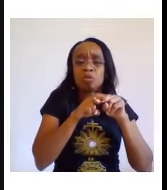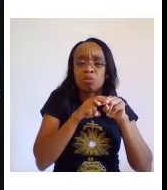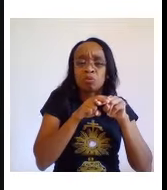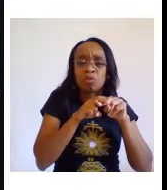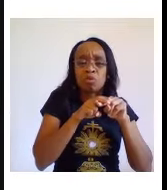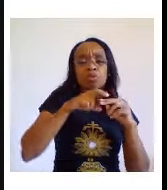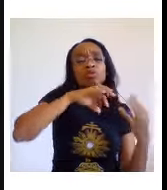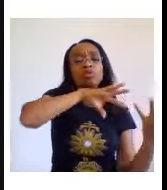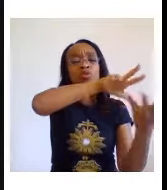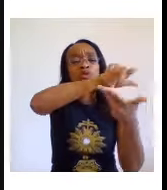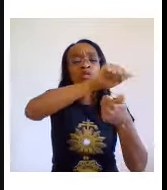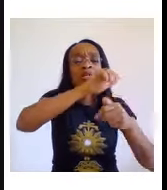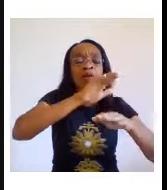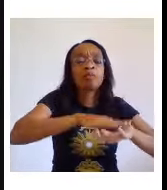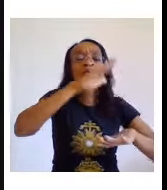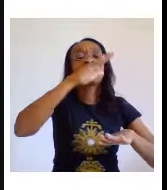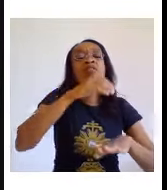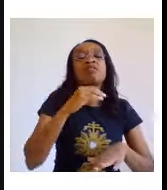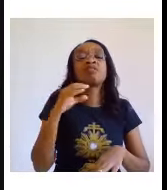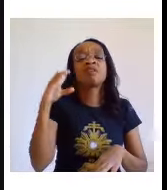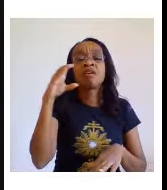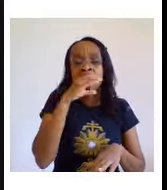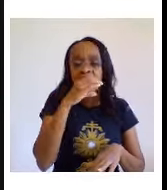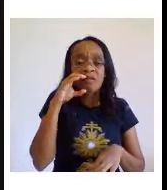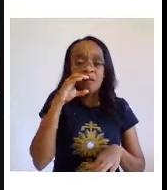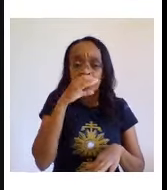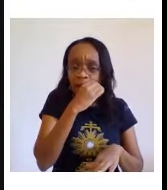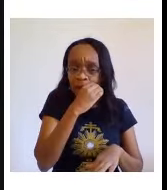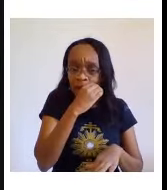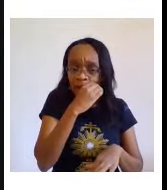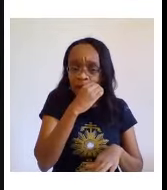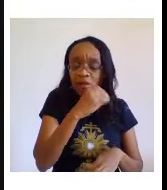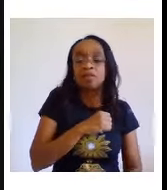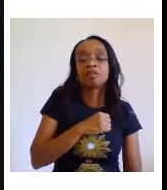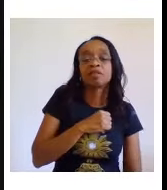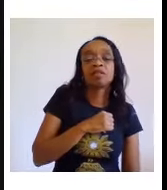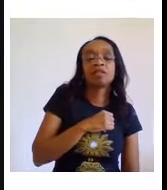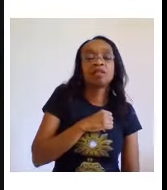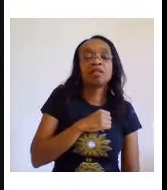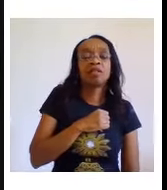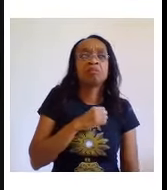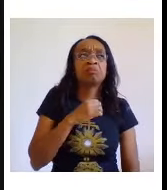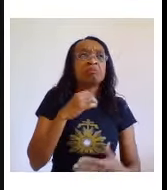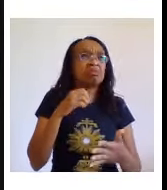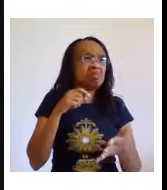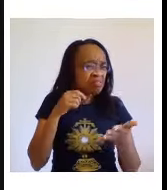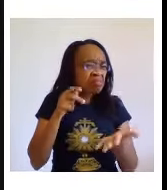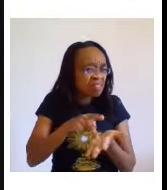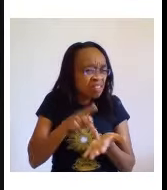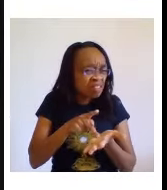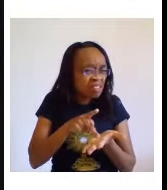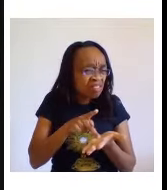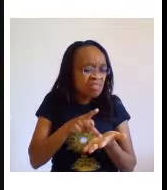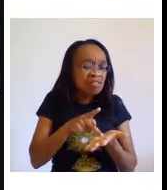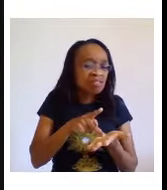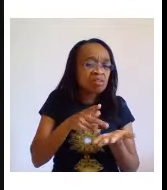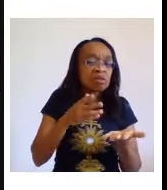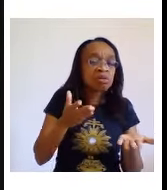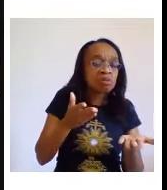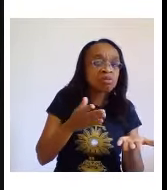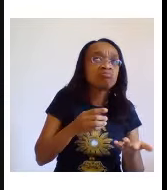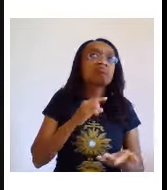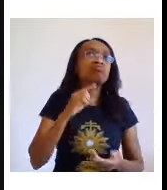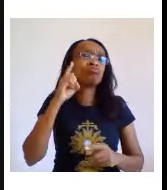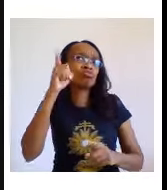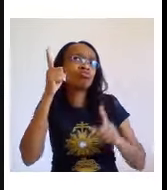de pensamento foi descartada pelos pesquisadores? Se foi, haveria alguma sombra de dúvida sobre isso? E